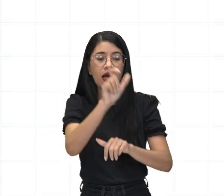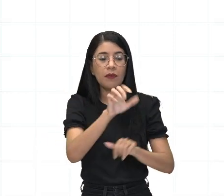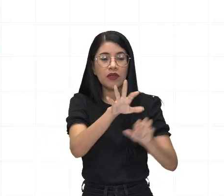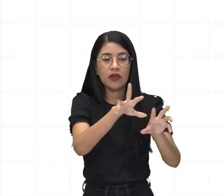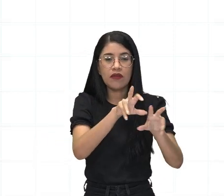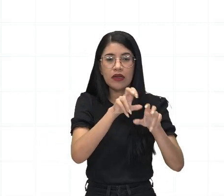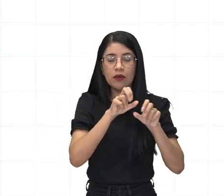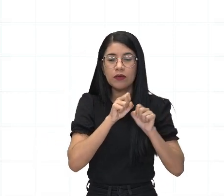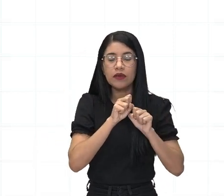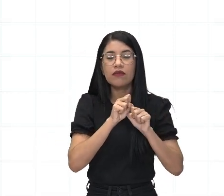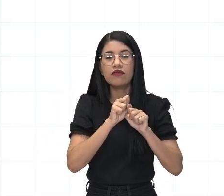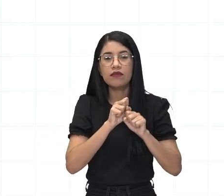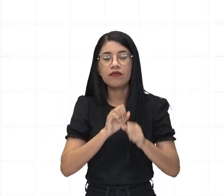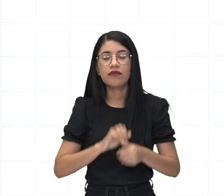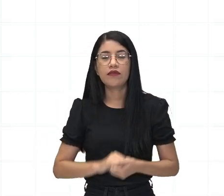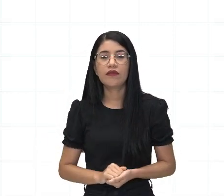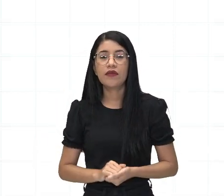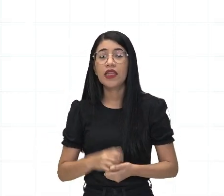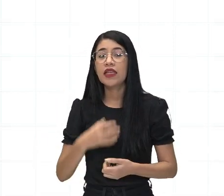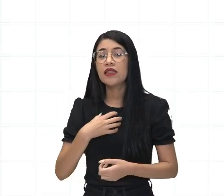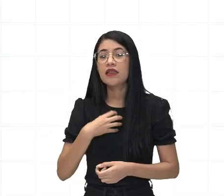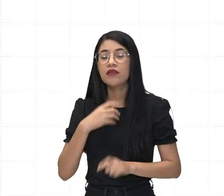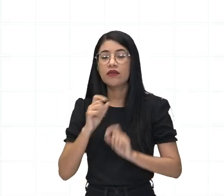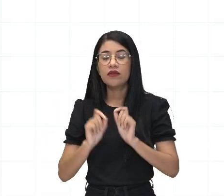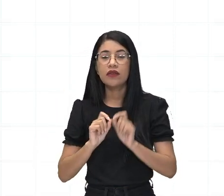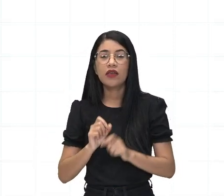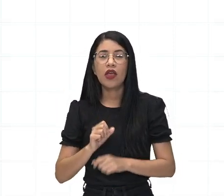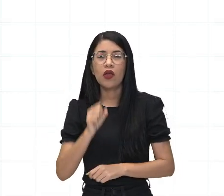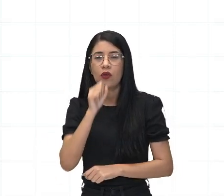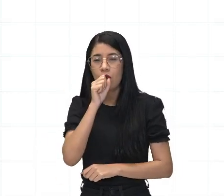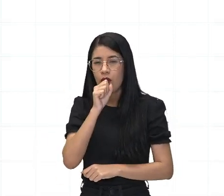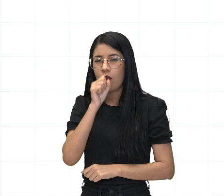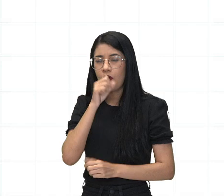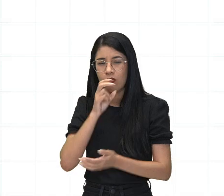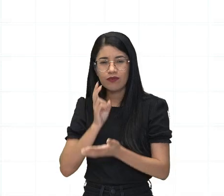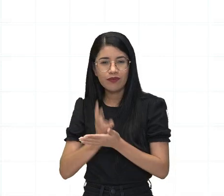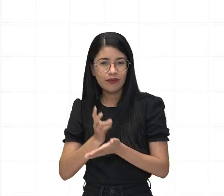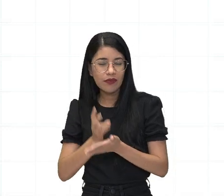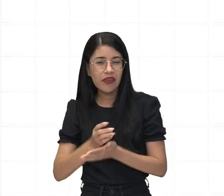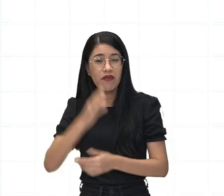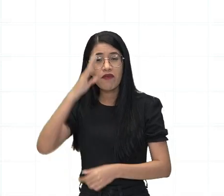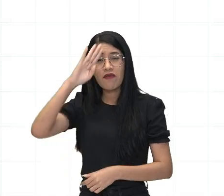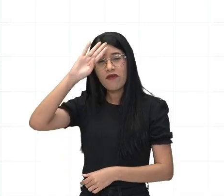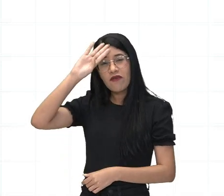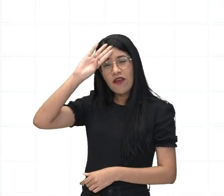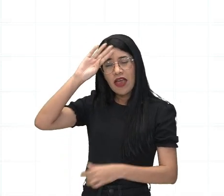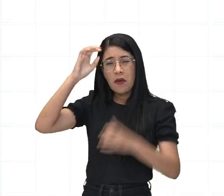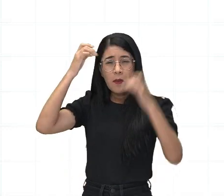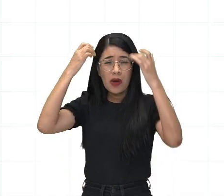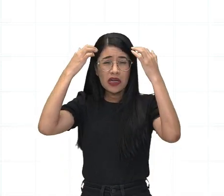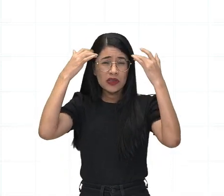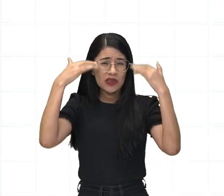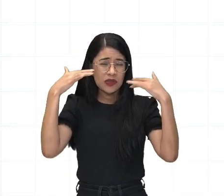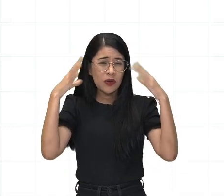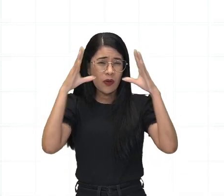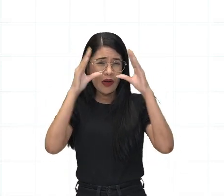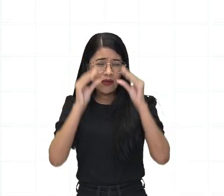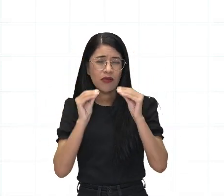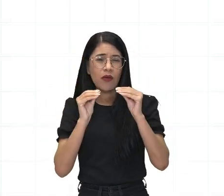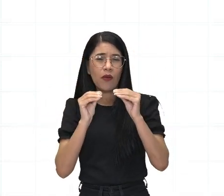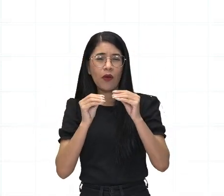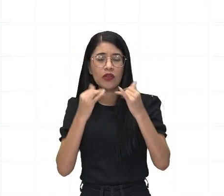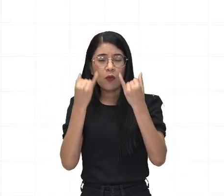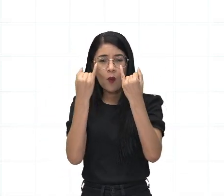os sinais e sintomas. Tosse persistente, febre, suores noturnos, perda